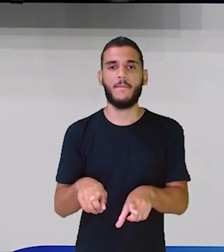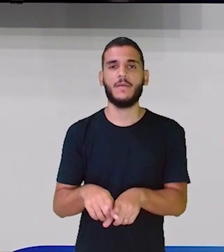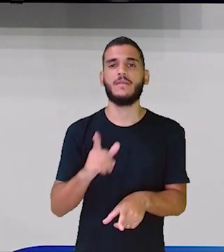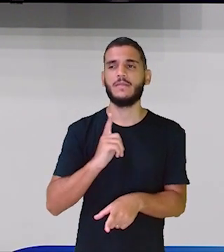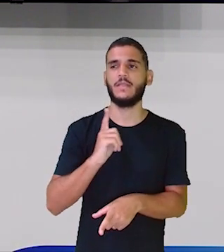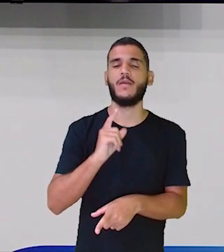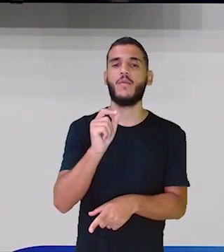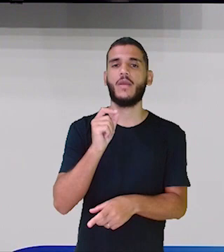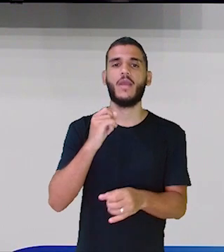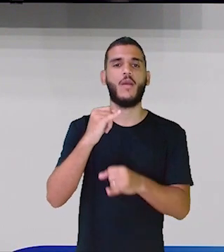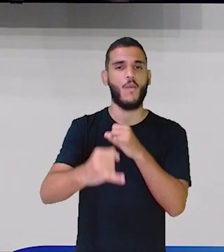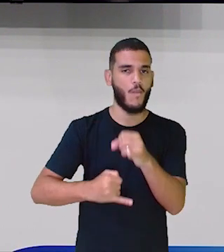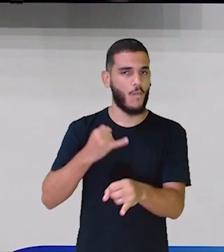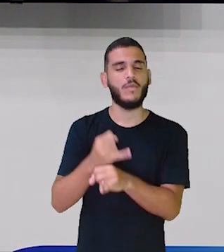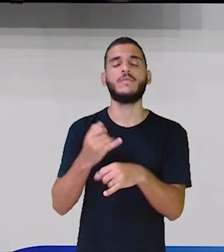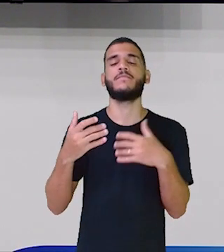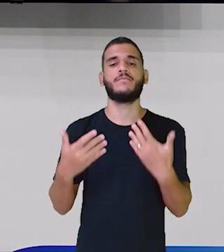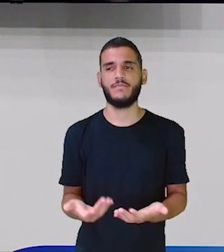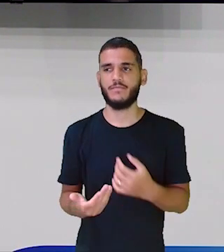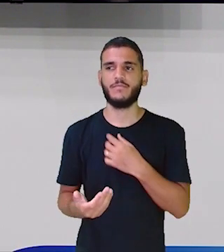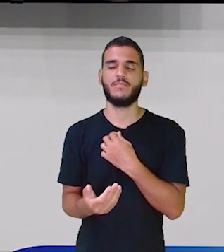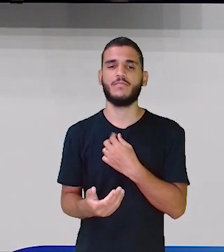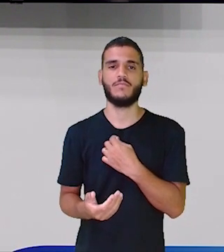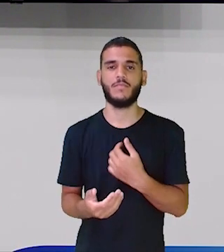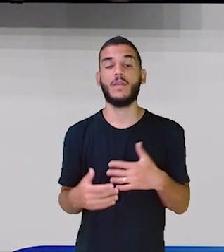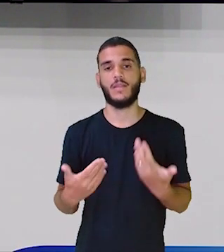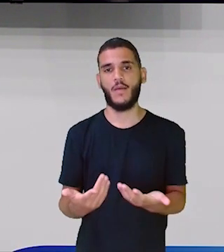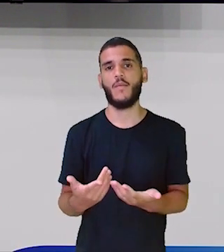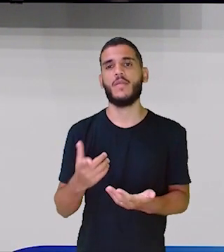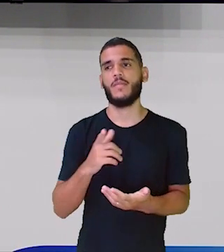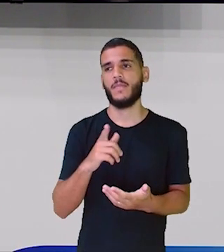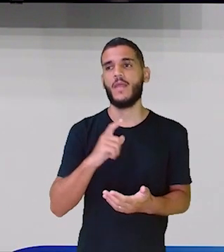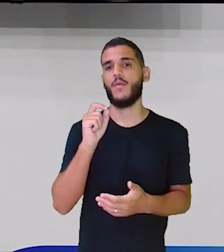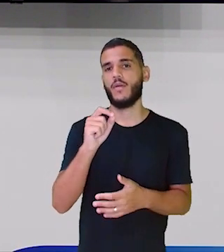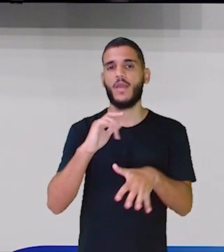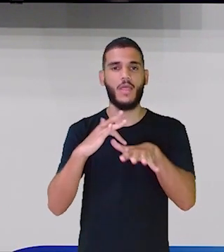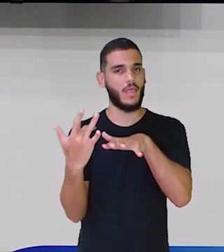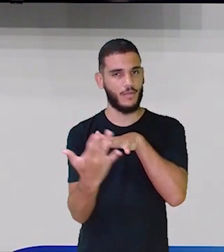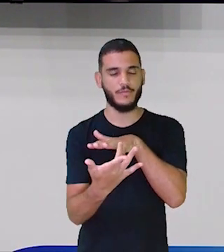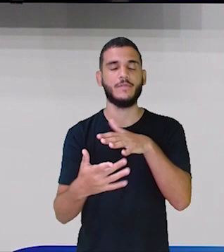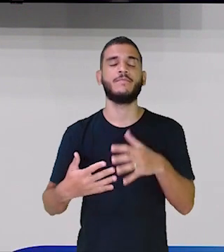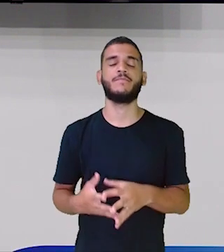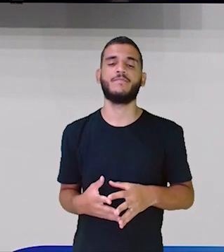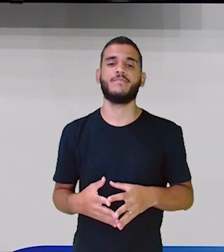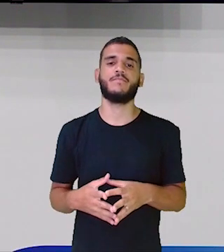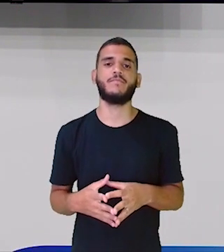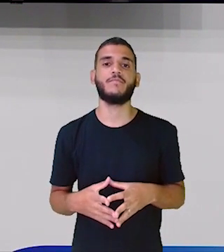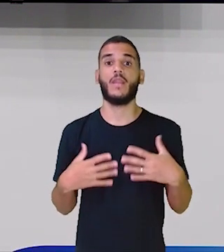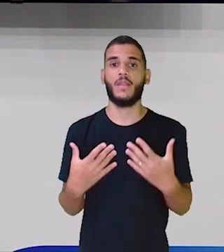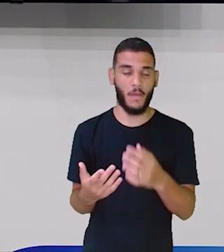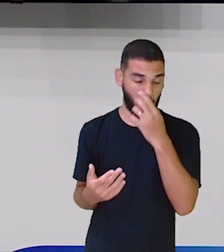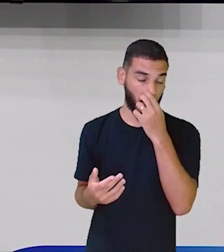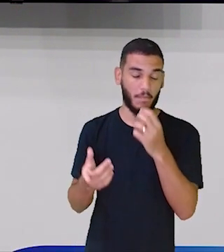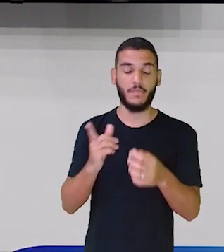encontram-se online. Aí lá, como a gente diz, na rede internet. Além deles, os